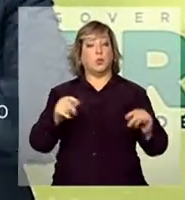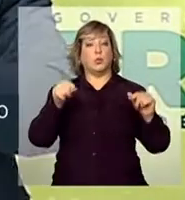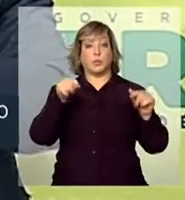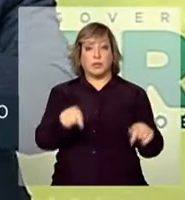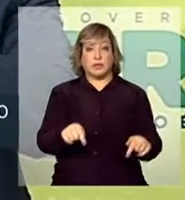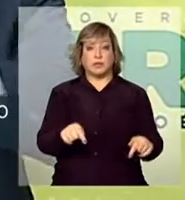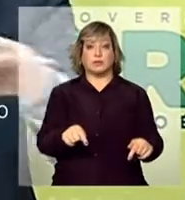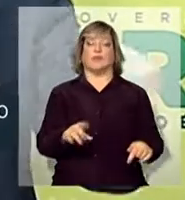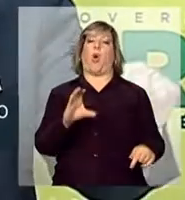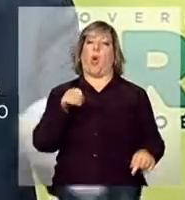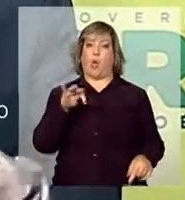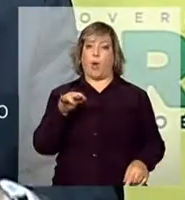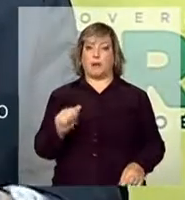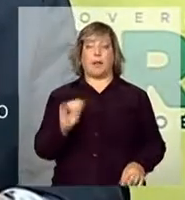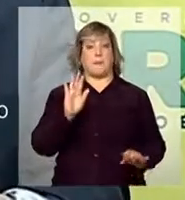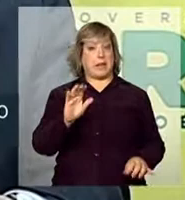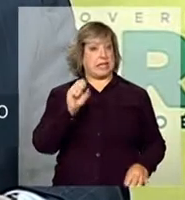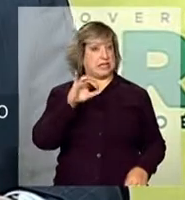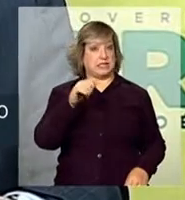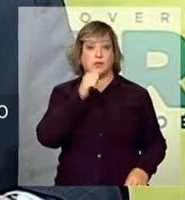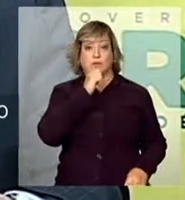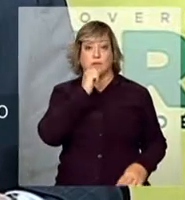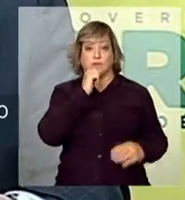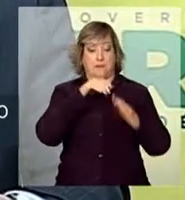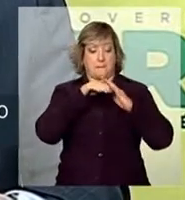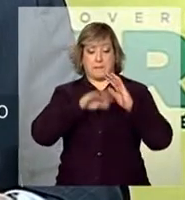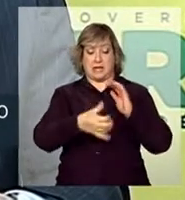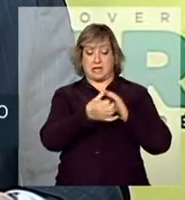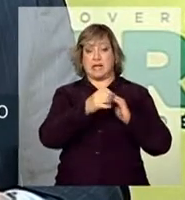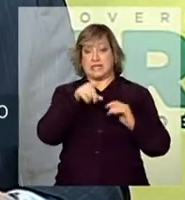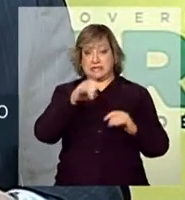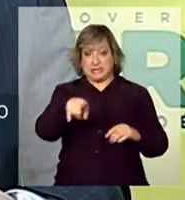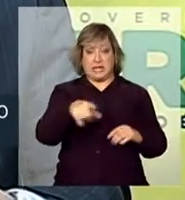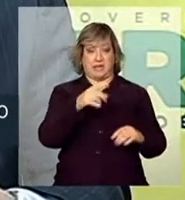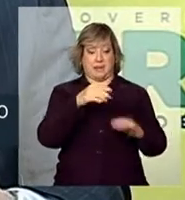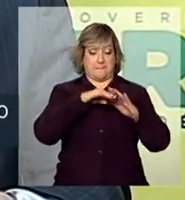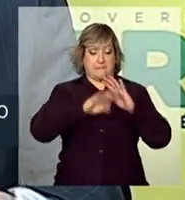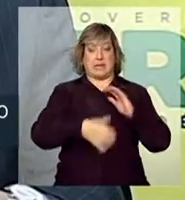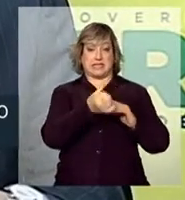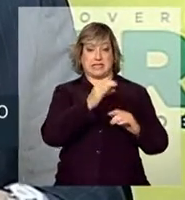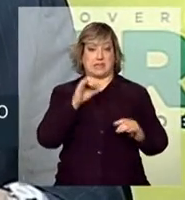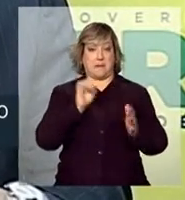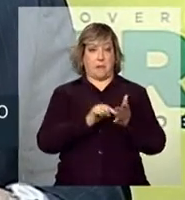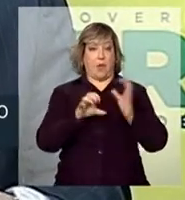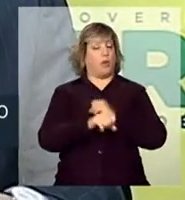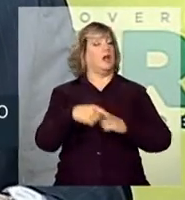Mas se não tiver menos 600 pontos não entrará no CSA fronteiro